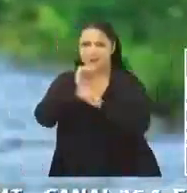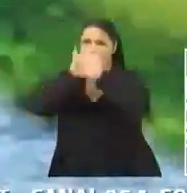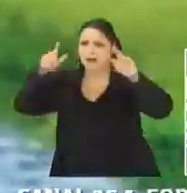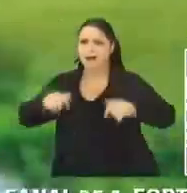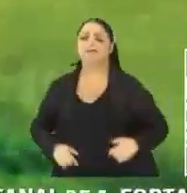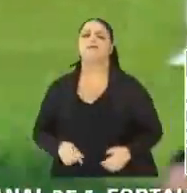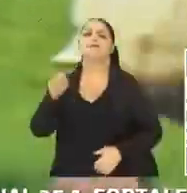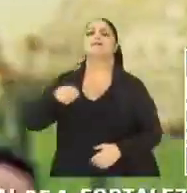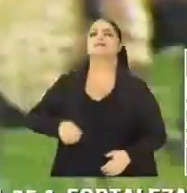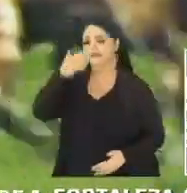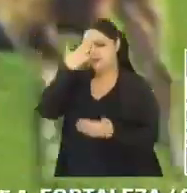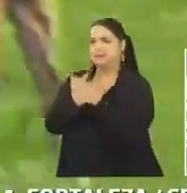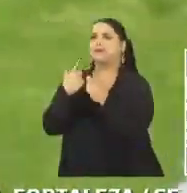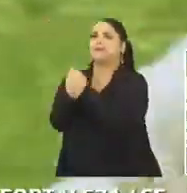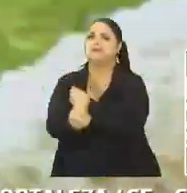É, quem crê não foge.